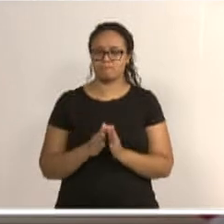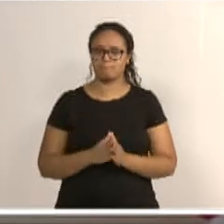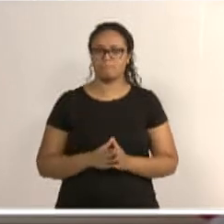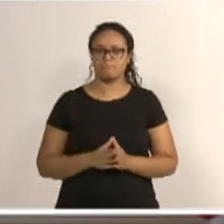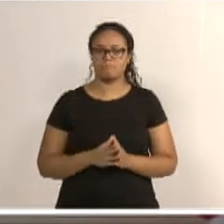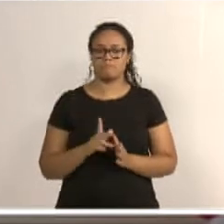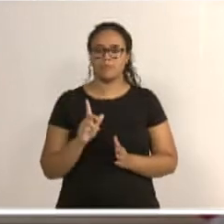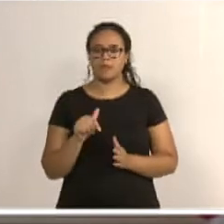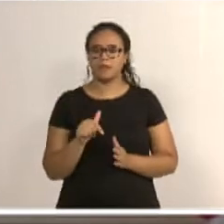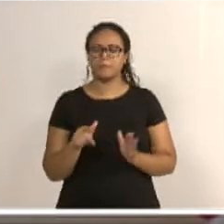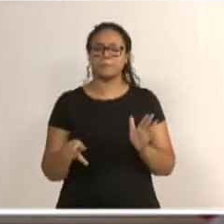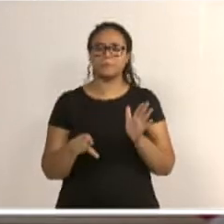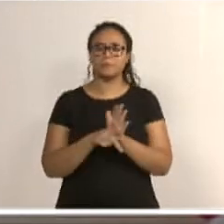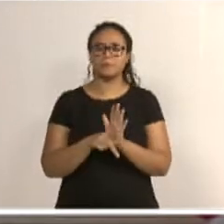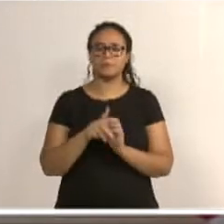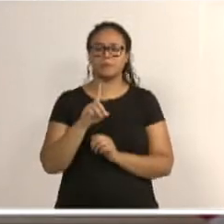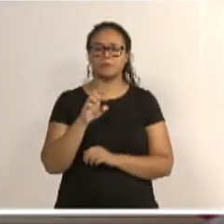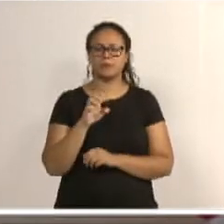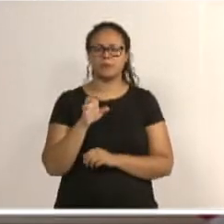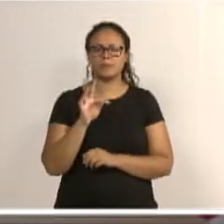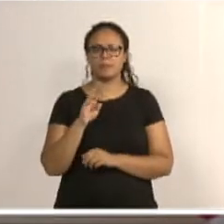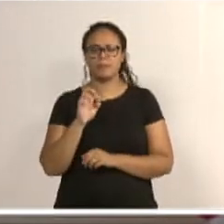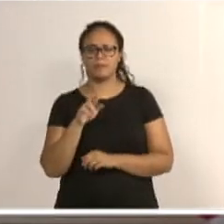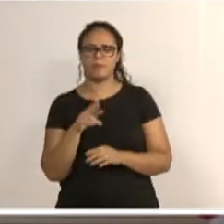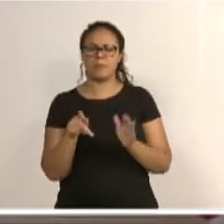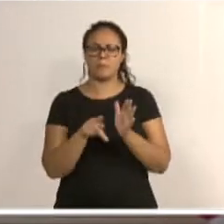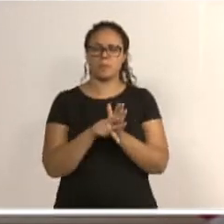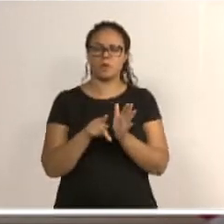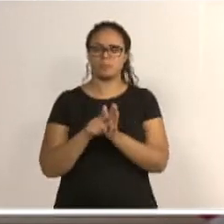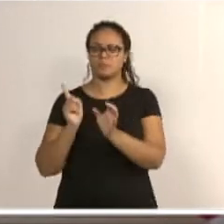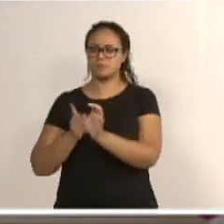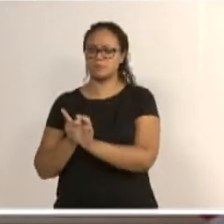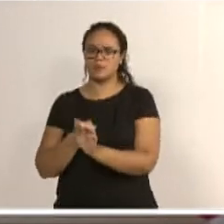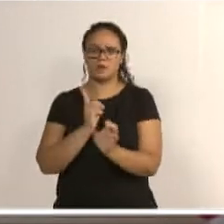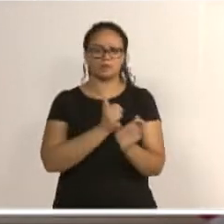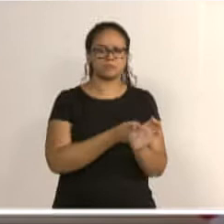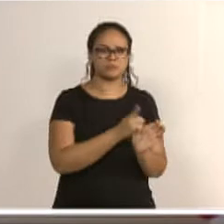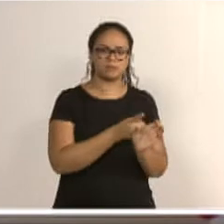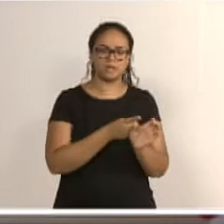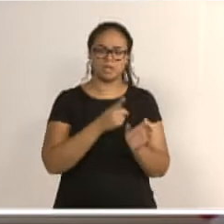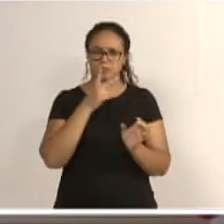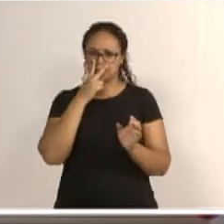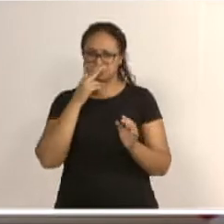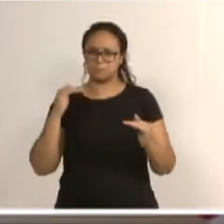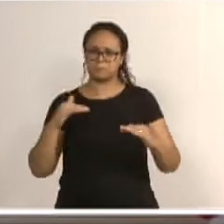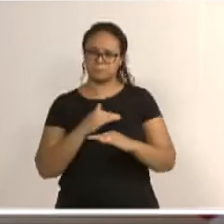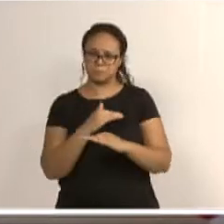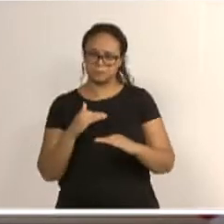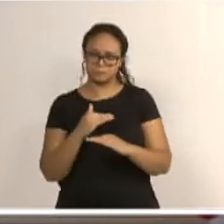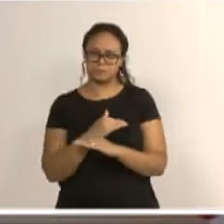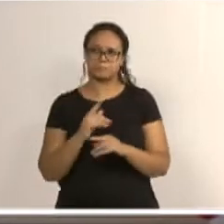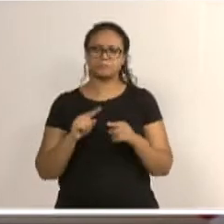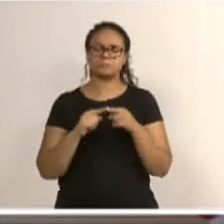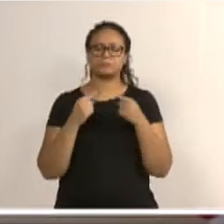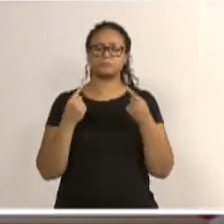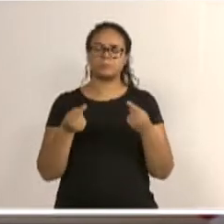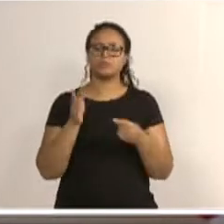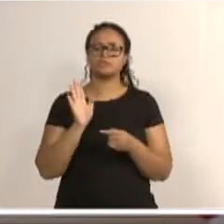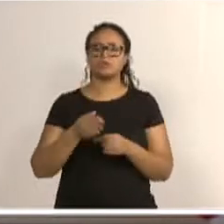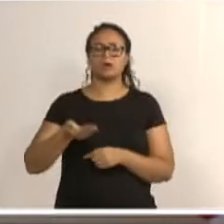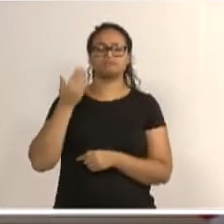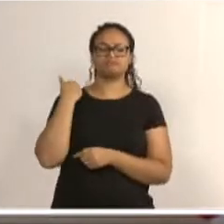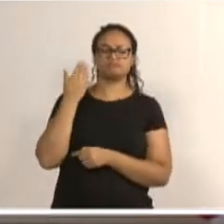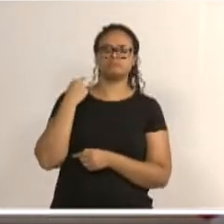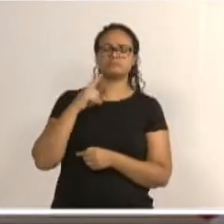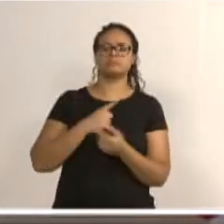ainda tem é intermunicipal, mas os prefeitos da gestão passada já fizeram alguns estudos nesse sentido, já existe